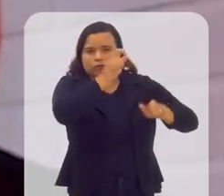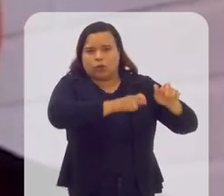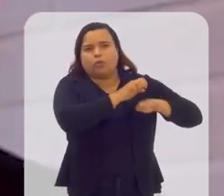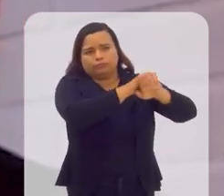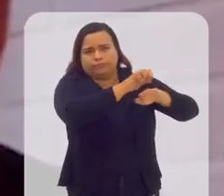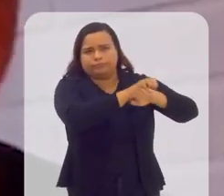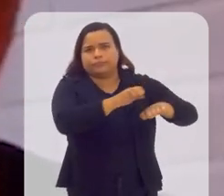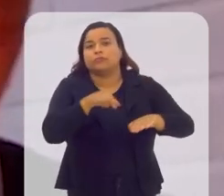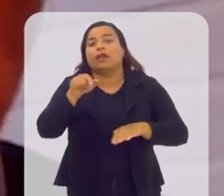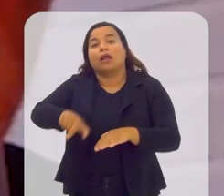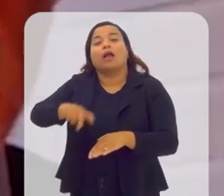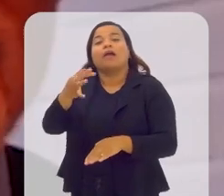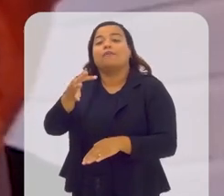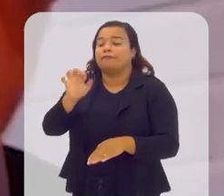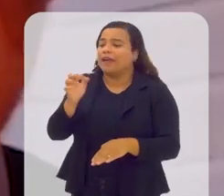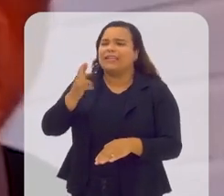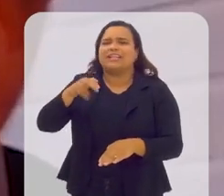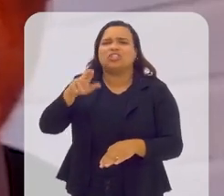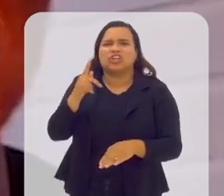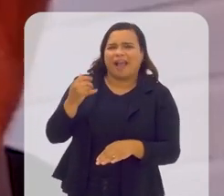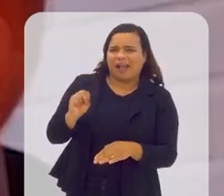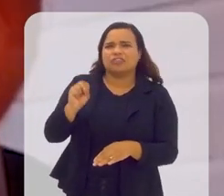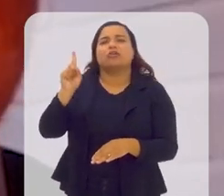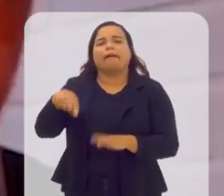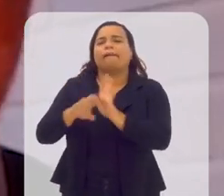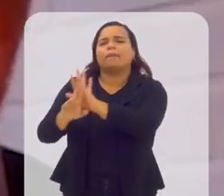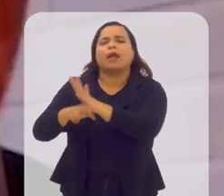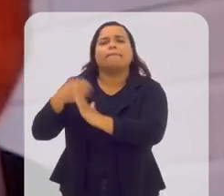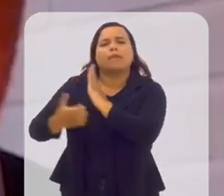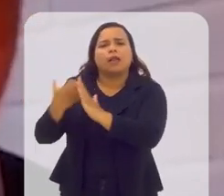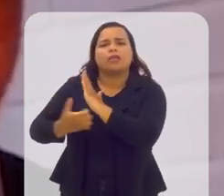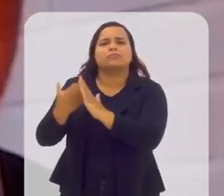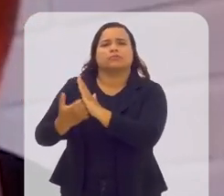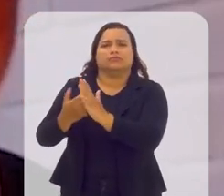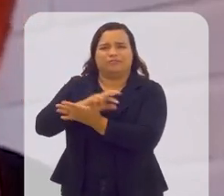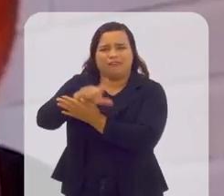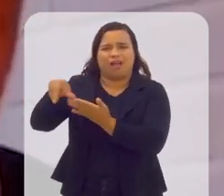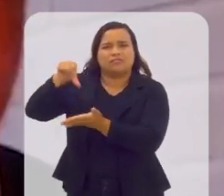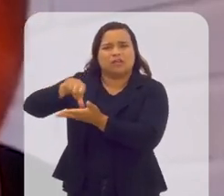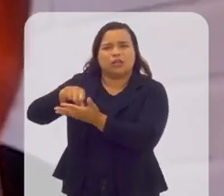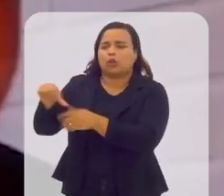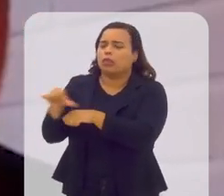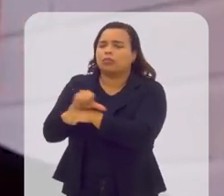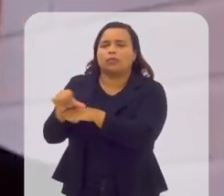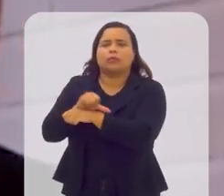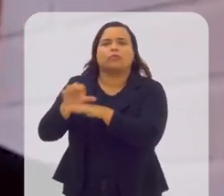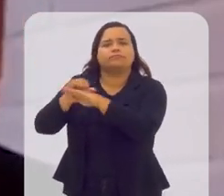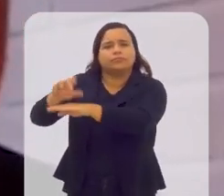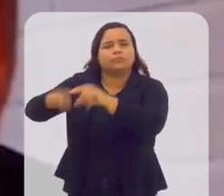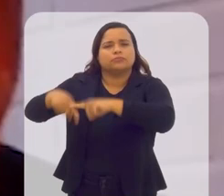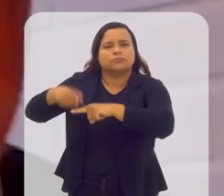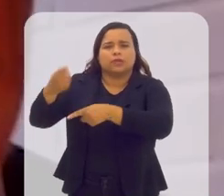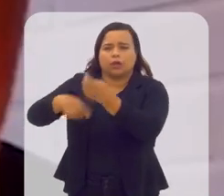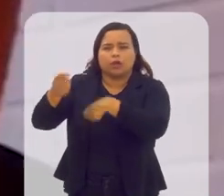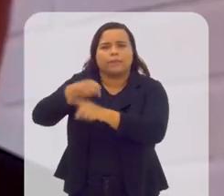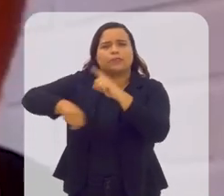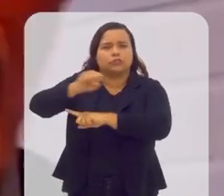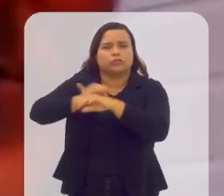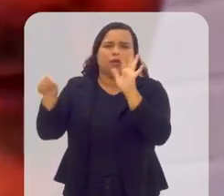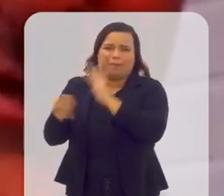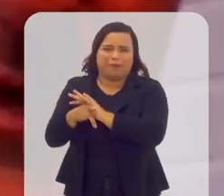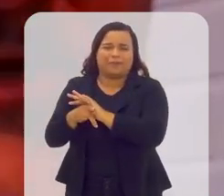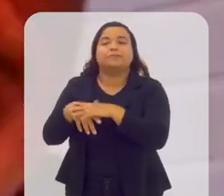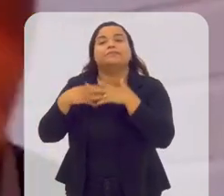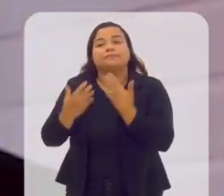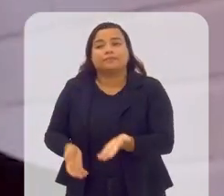que representa as empresas que transportam cargas, são entidades que representam setores estratégicos da economia e da sociedade.